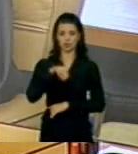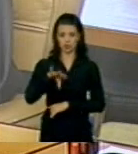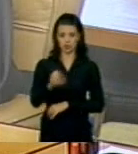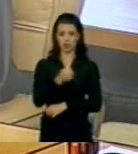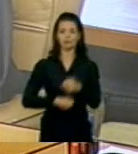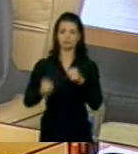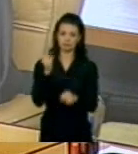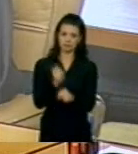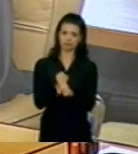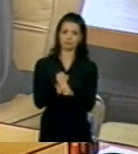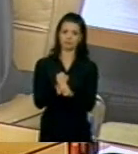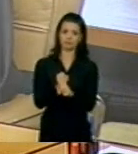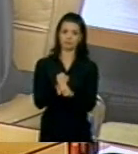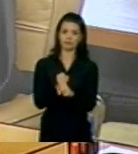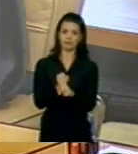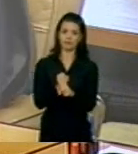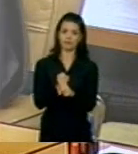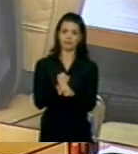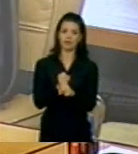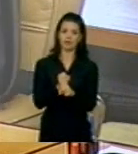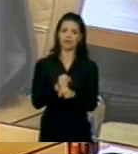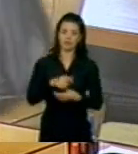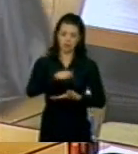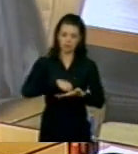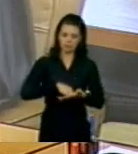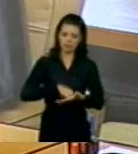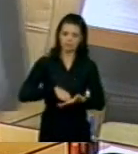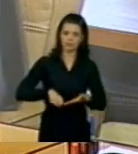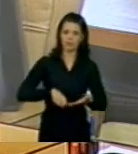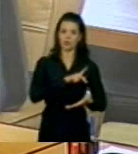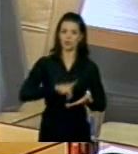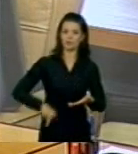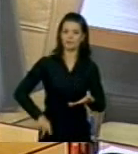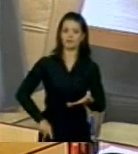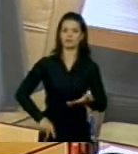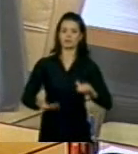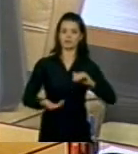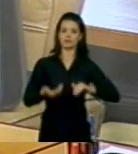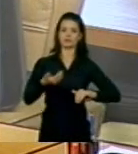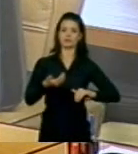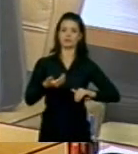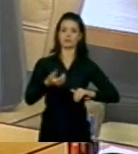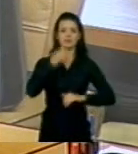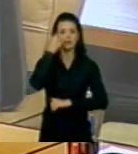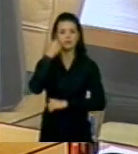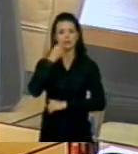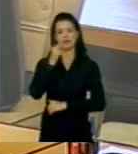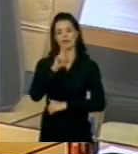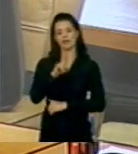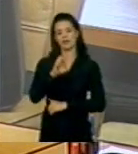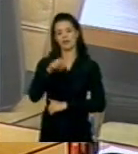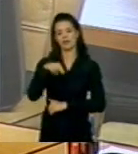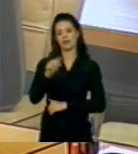ano pretérito, aduzindo em peça subscrita pelo então presidente do Congresso Nacional, senador Renan Calheiros,